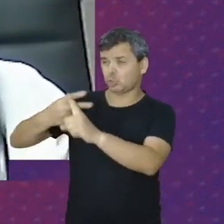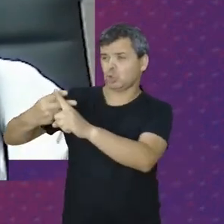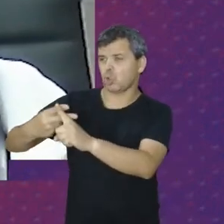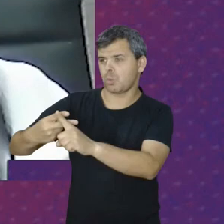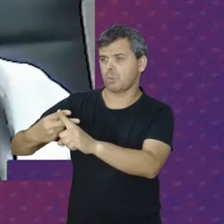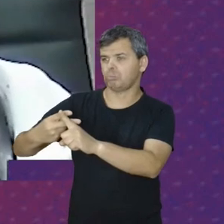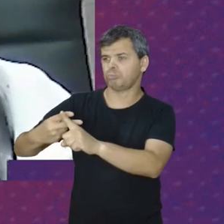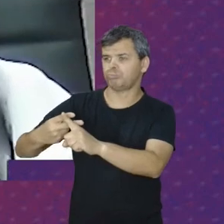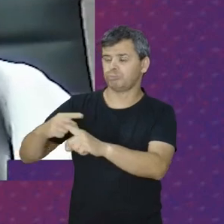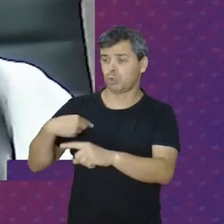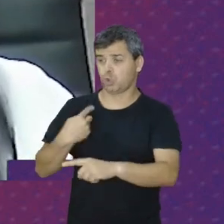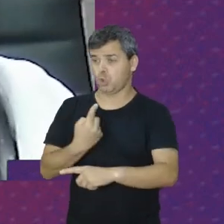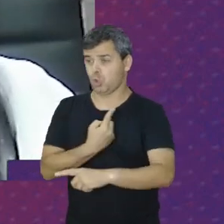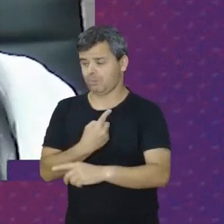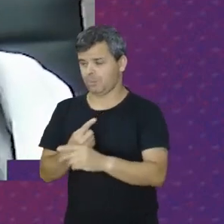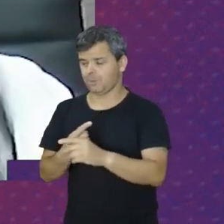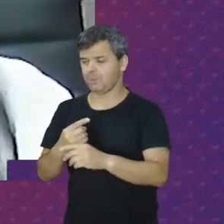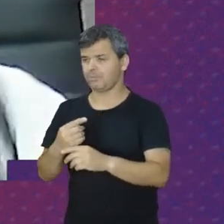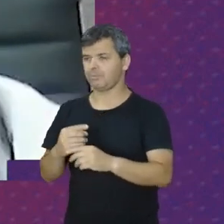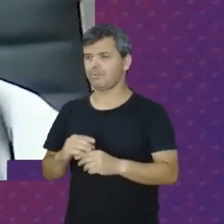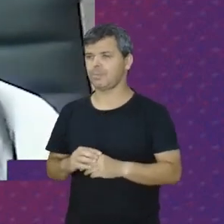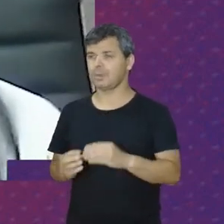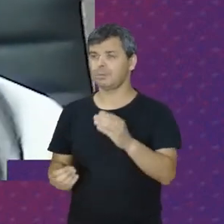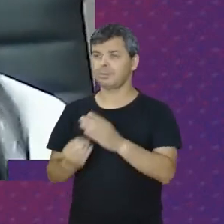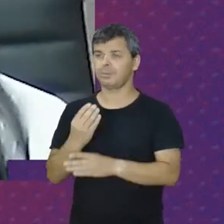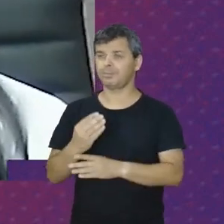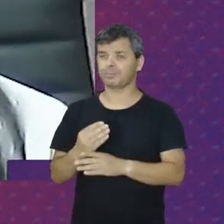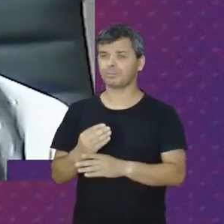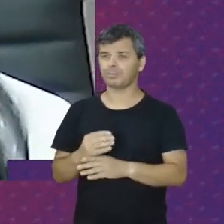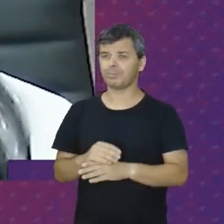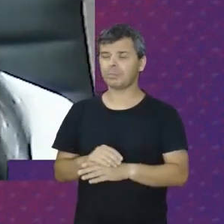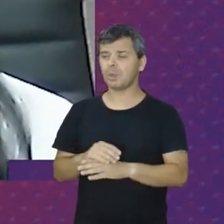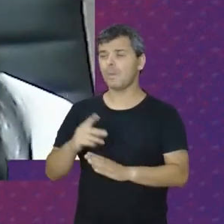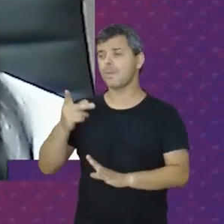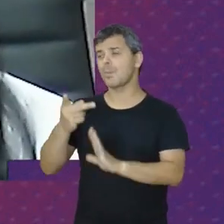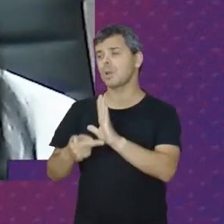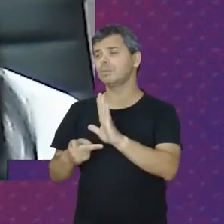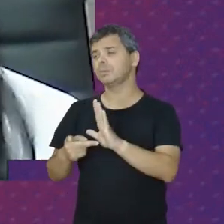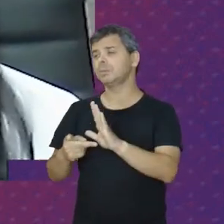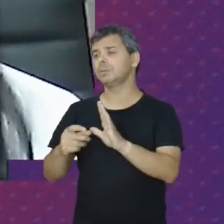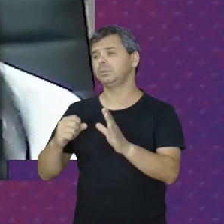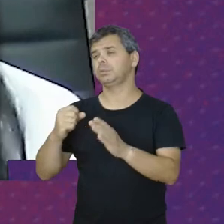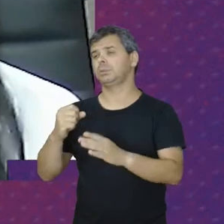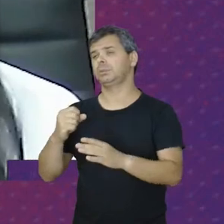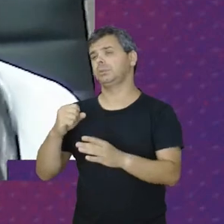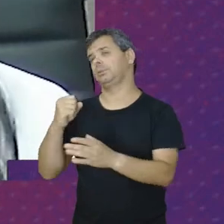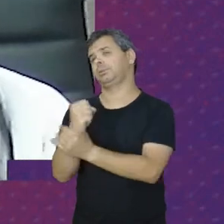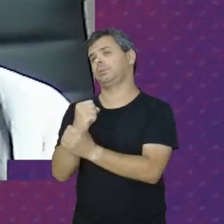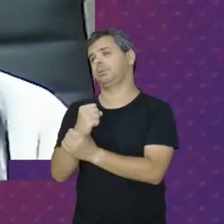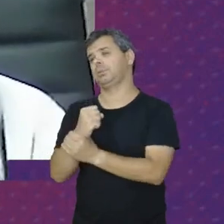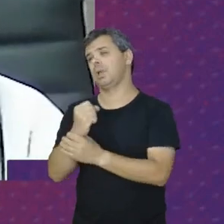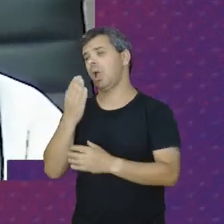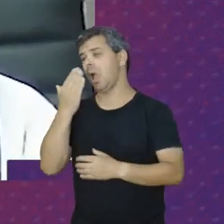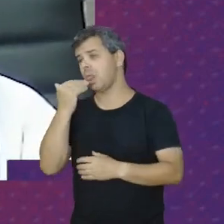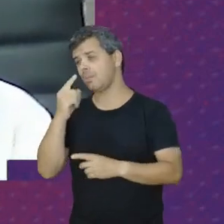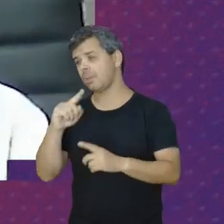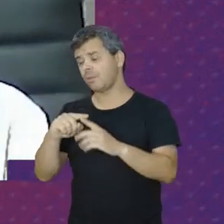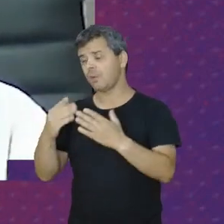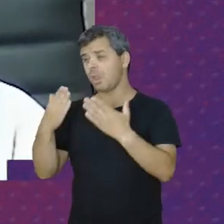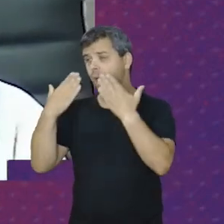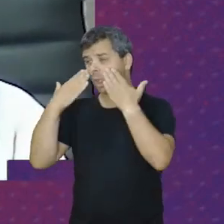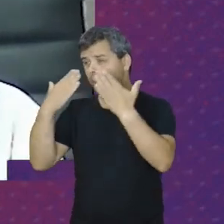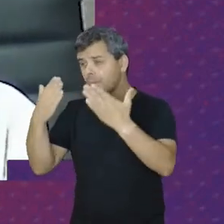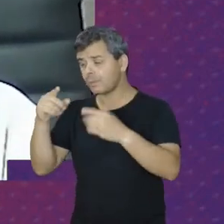2005. Nós implantamos o maior programa de segurança alimentar do país. Inclusive, eu fui